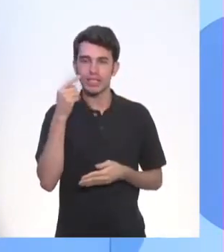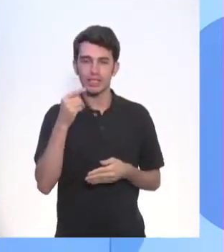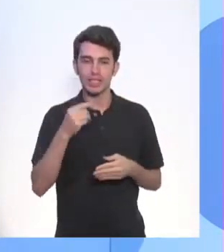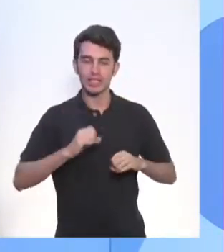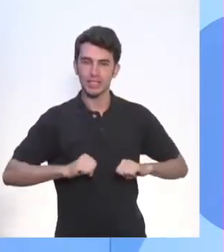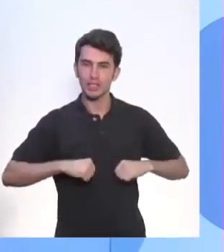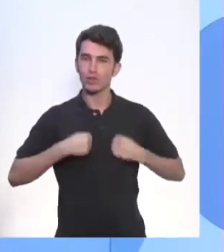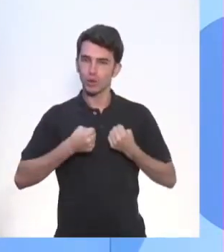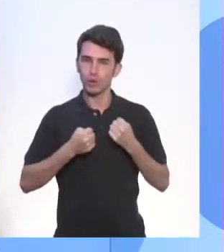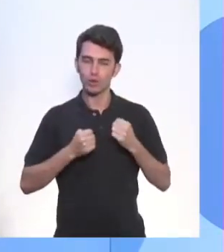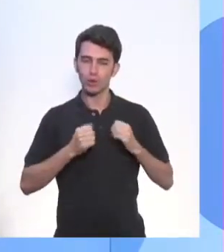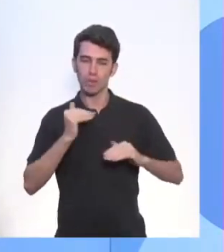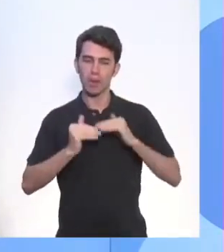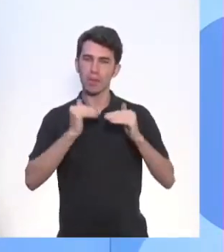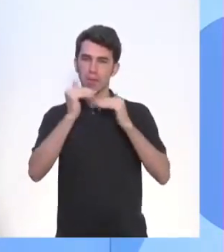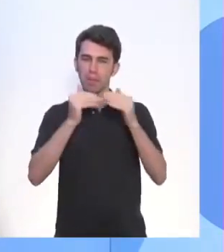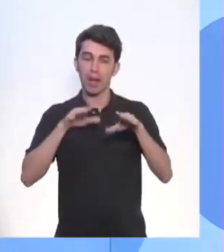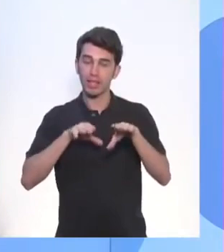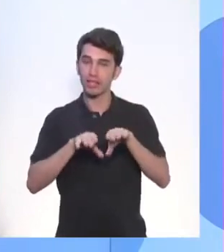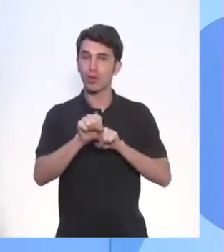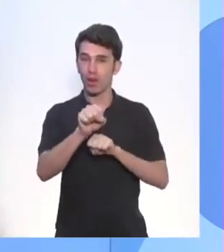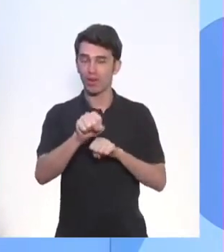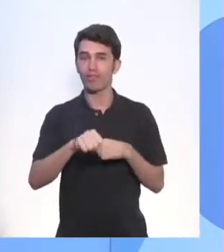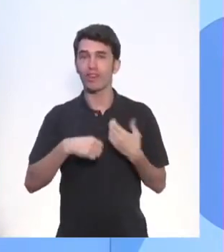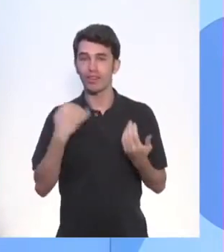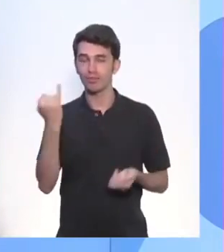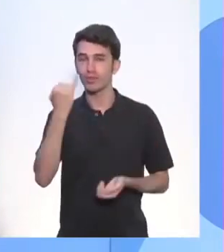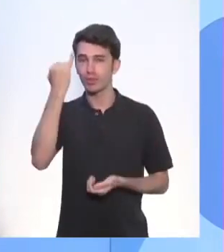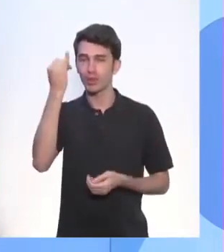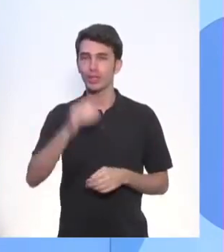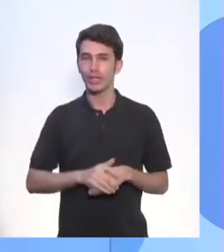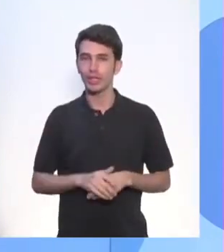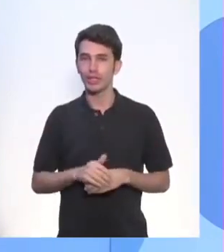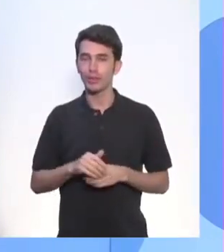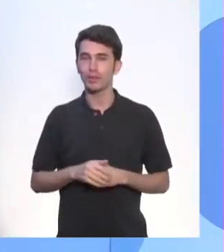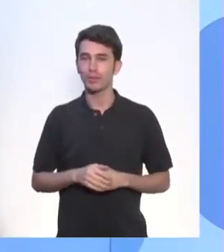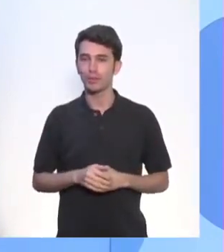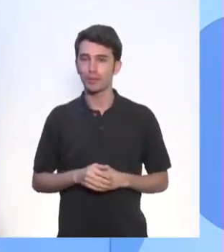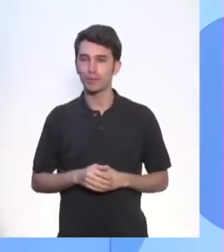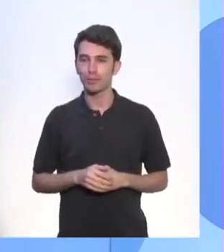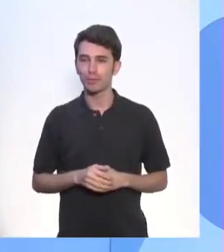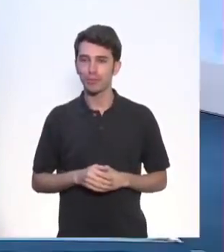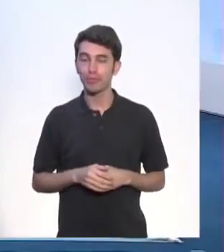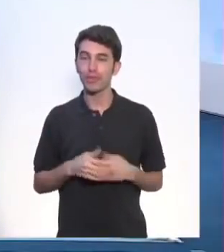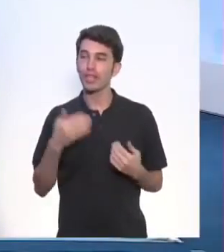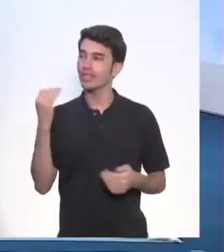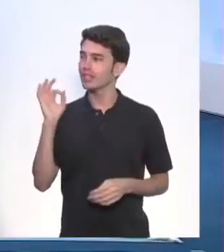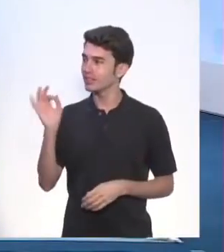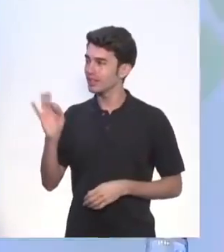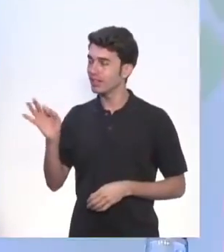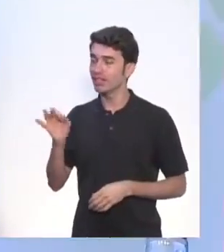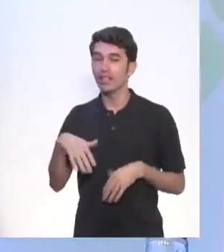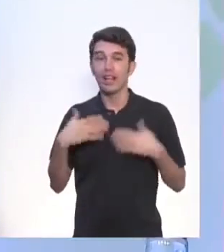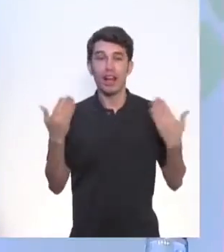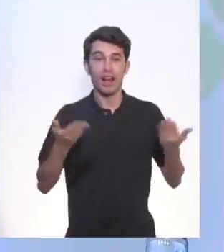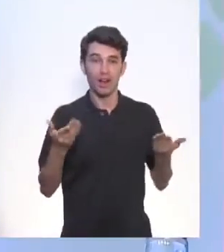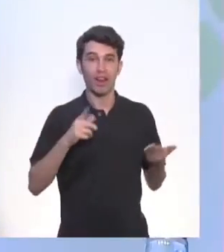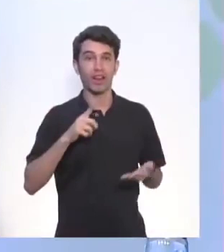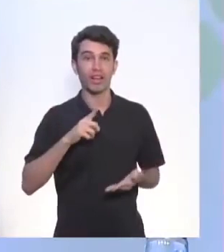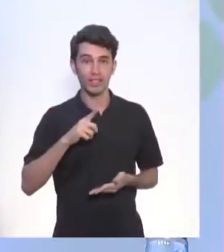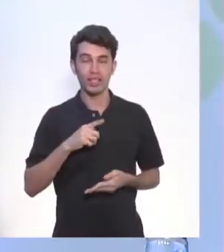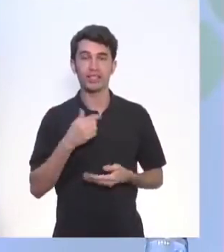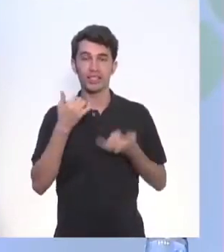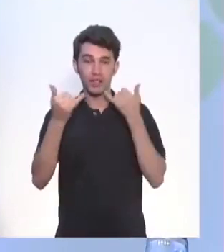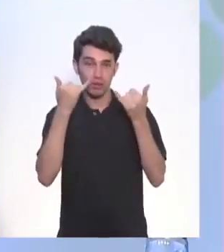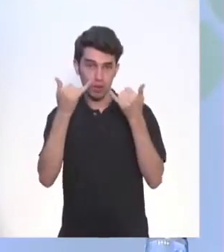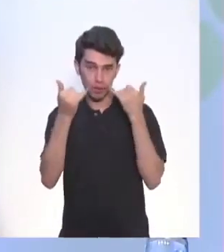né? Enfatizar ali qual que é o papel que você vai buscar. Exatamente. Então, nós já temos aí esses adendos, que são